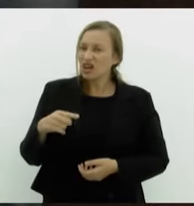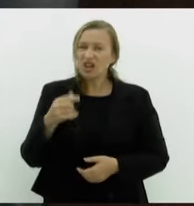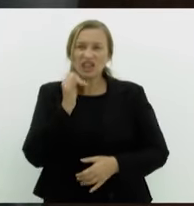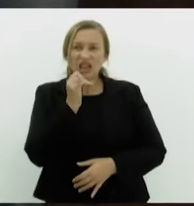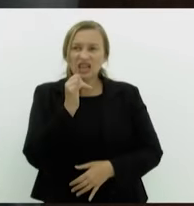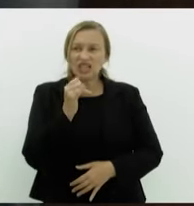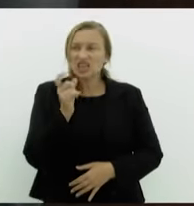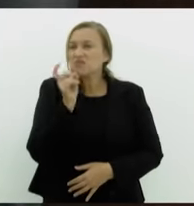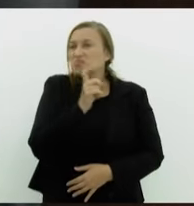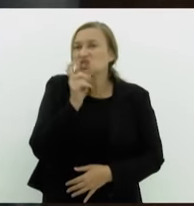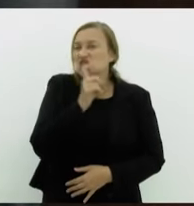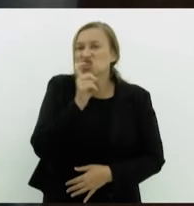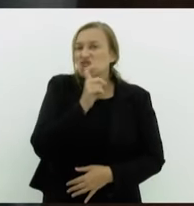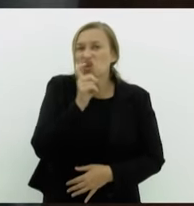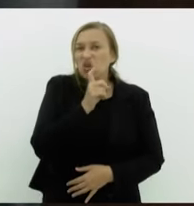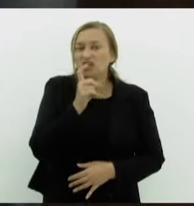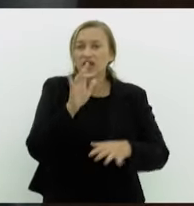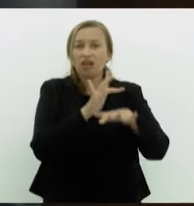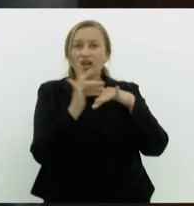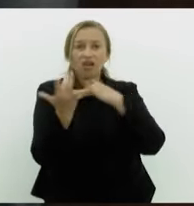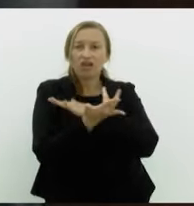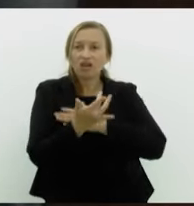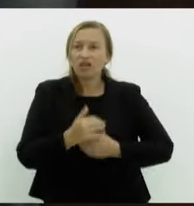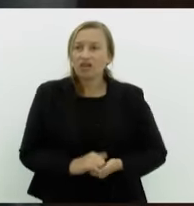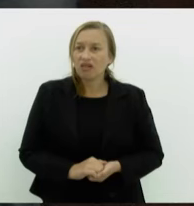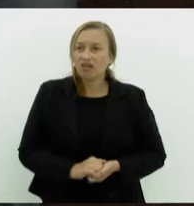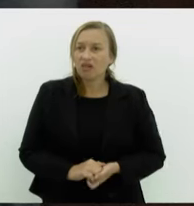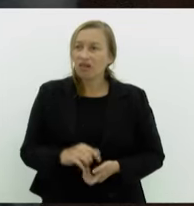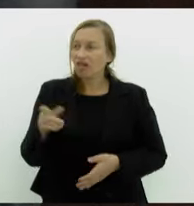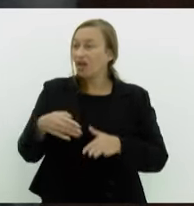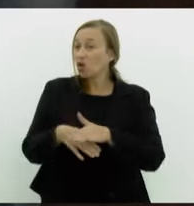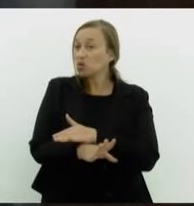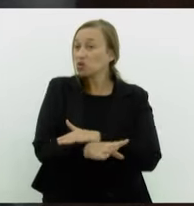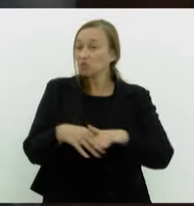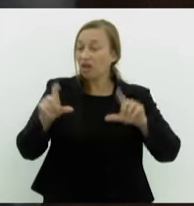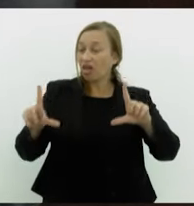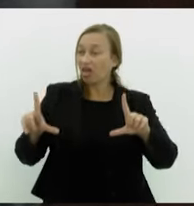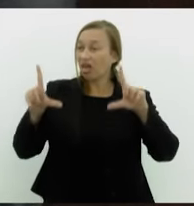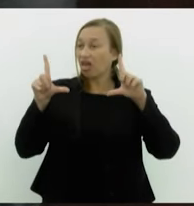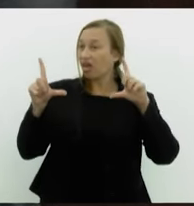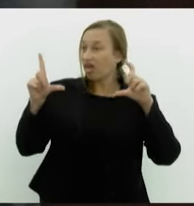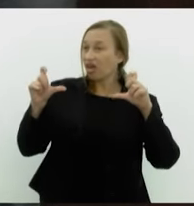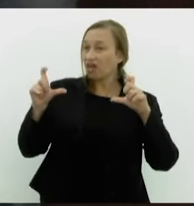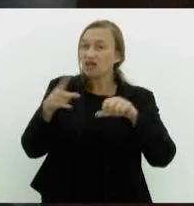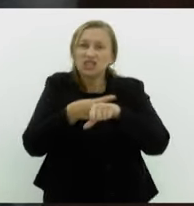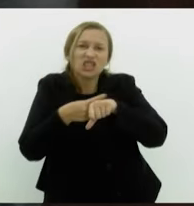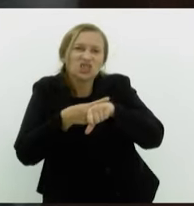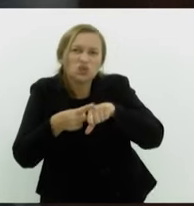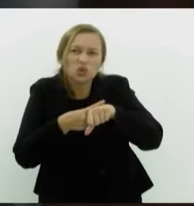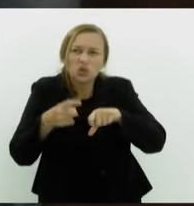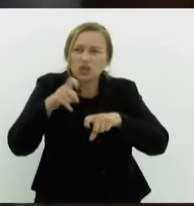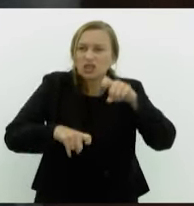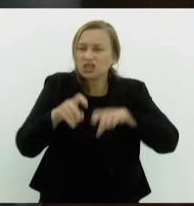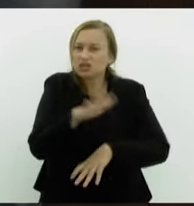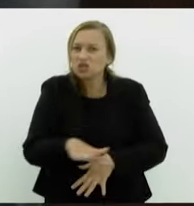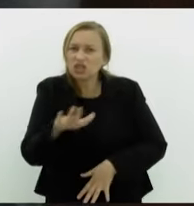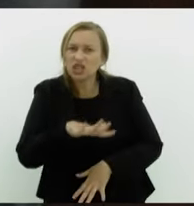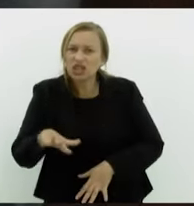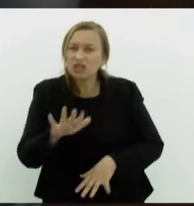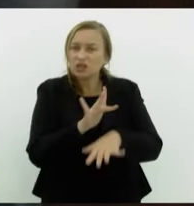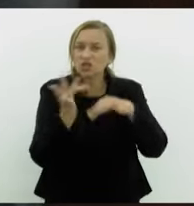torpe, mentirosa, imunda nas redes sociais. Ele que está muito acostumado a postar patifaria, pornografia, sexualização de crianças nas